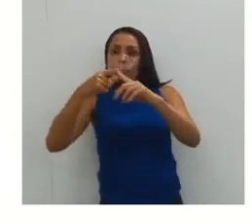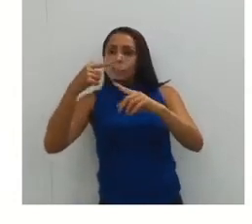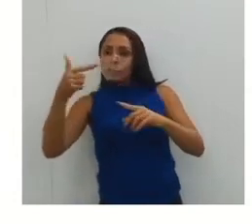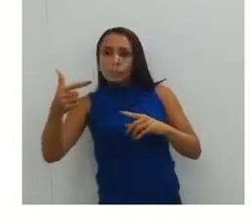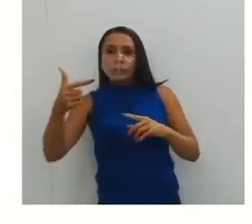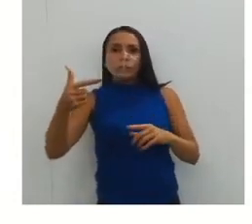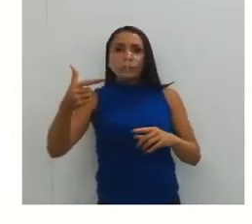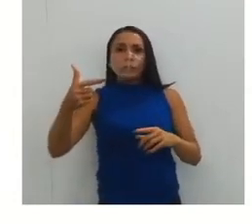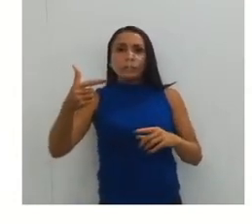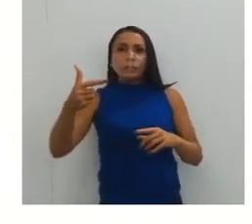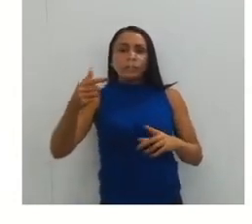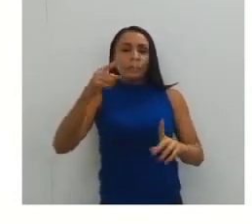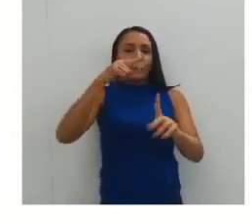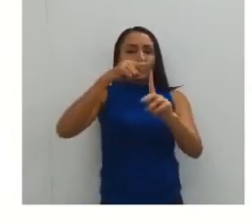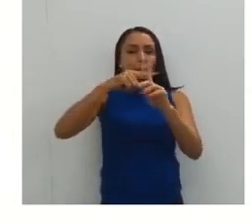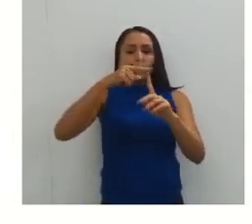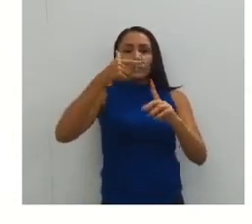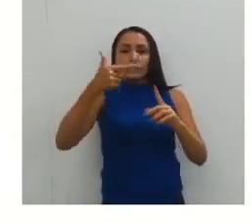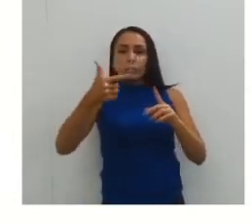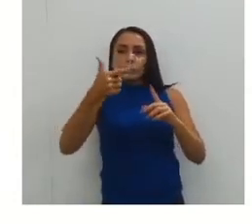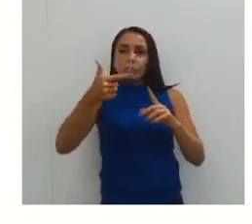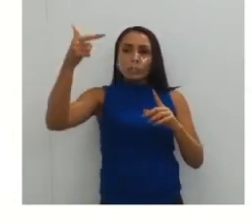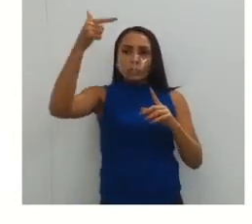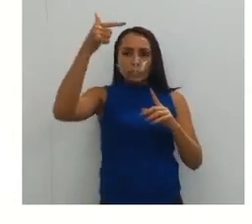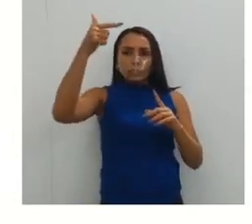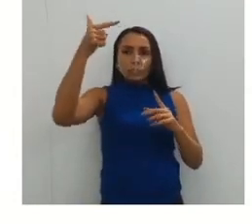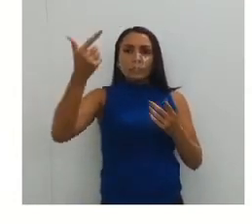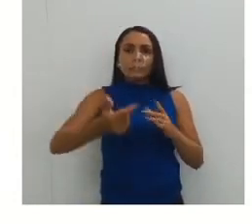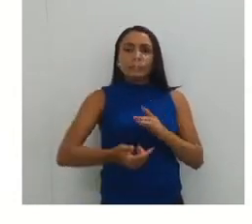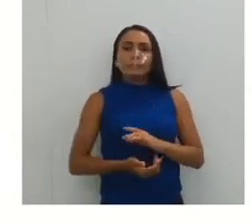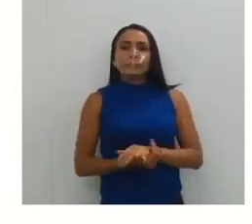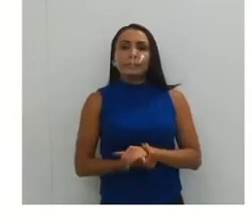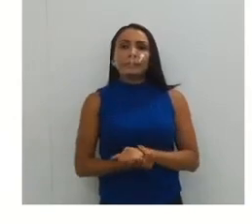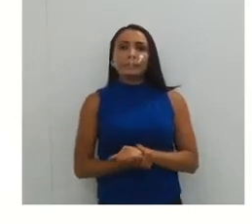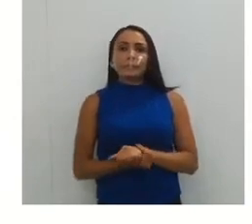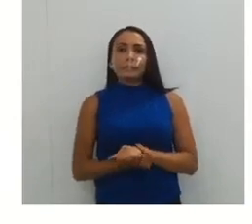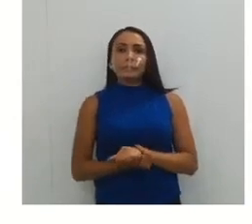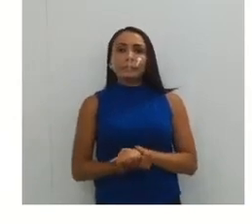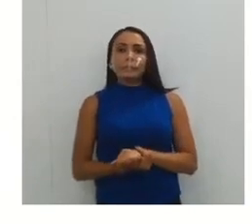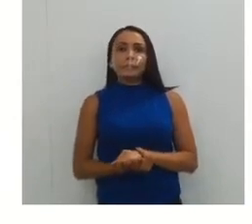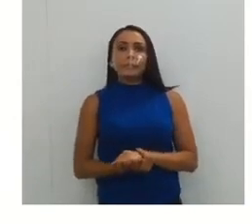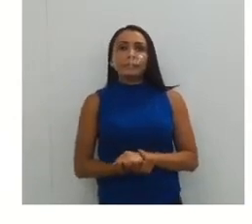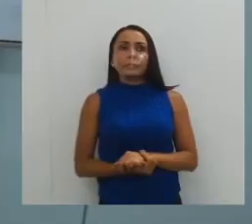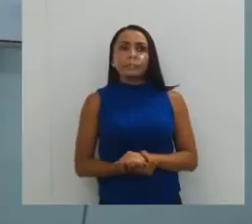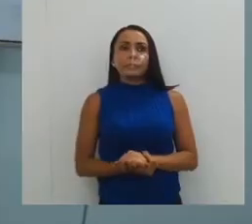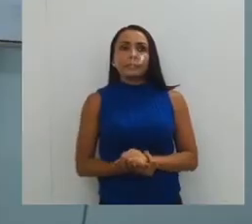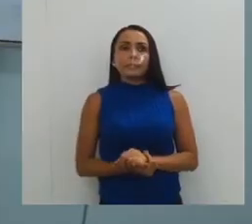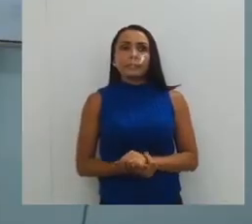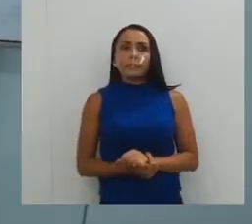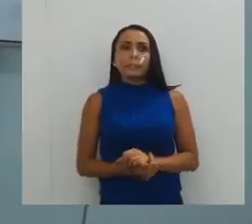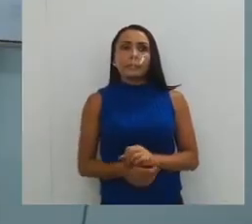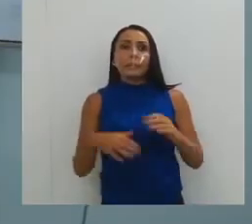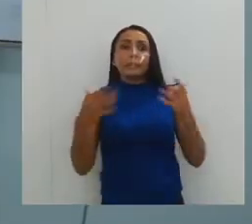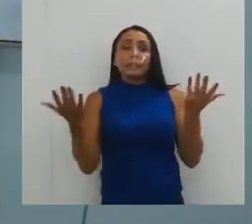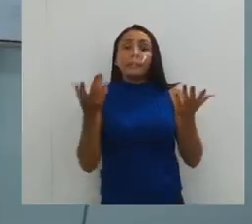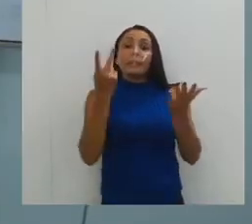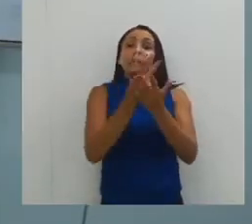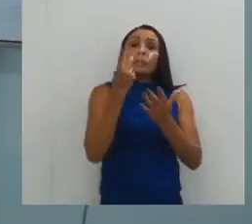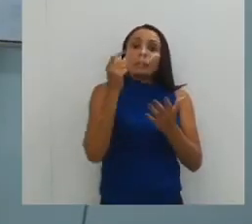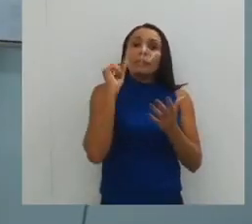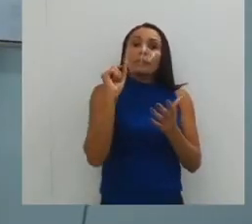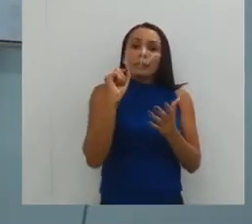2, mais o quadrado do segundo. Com isso a gente vai resolver. Então, ó, quando isso aqui acontece,